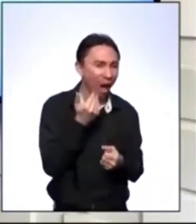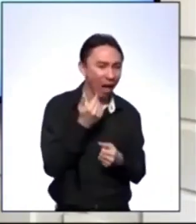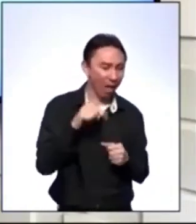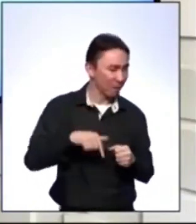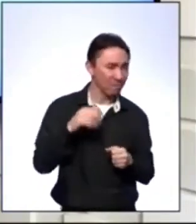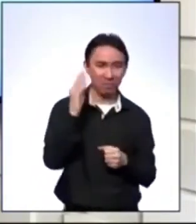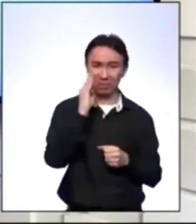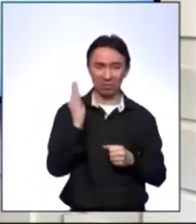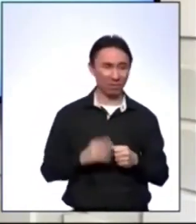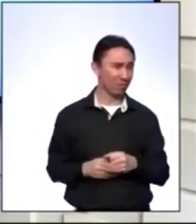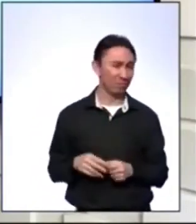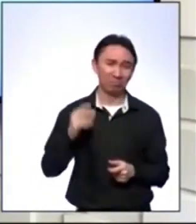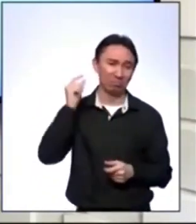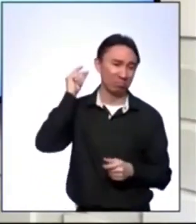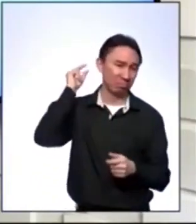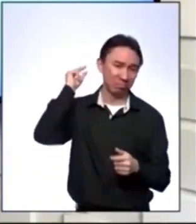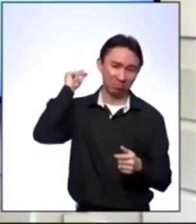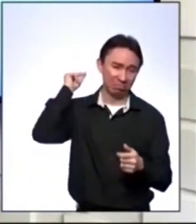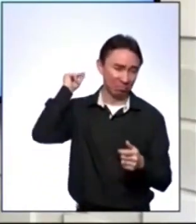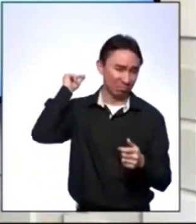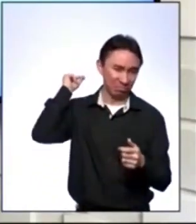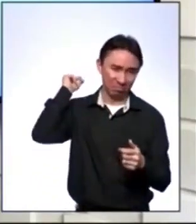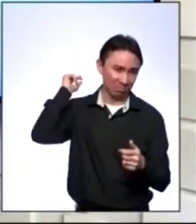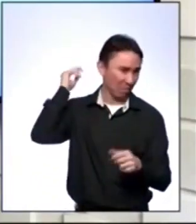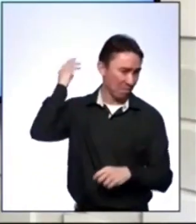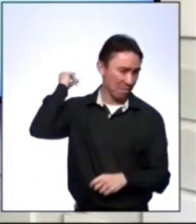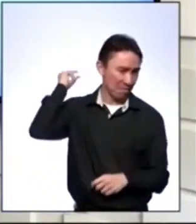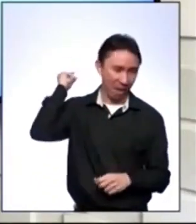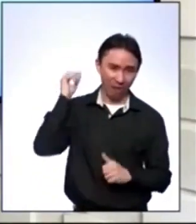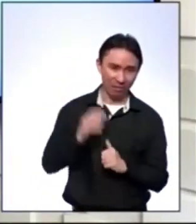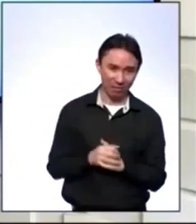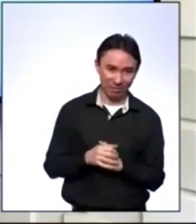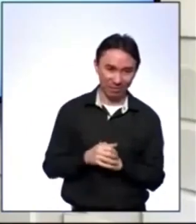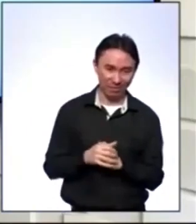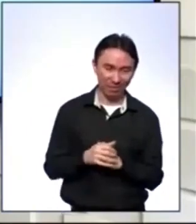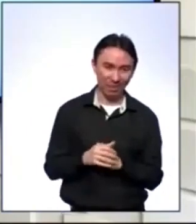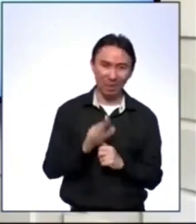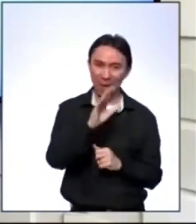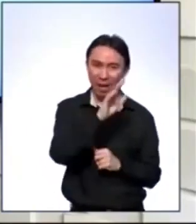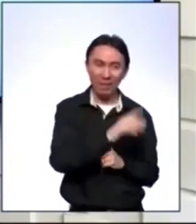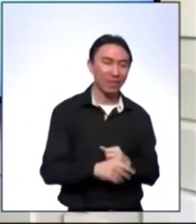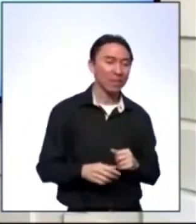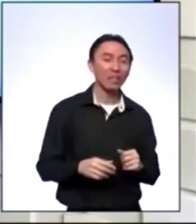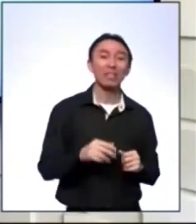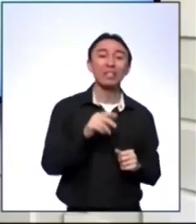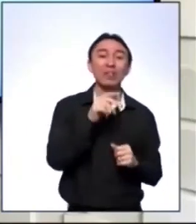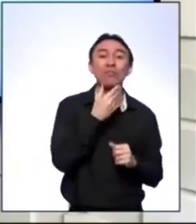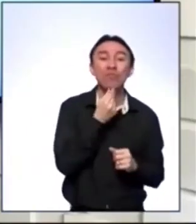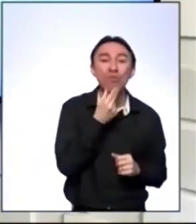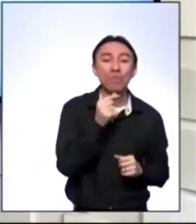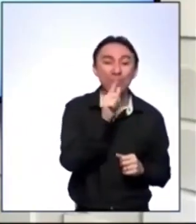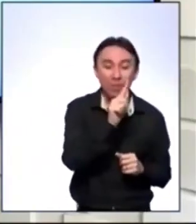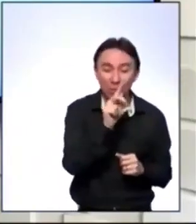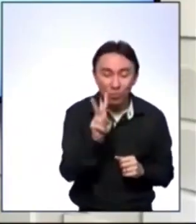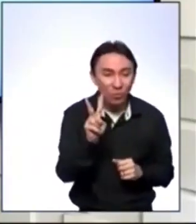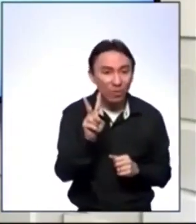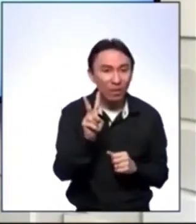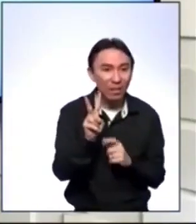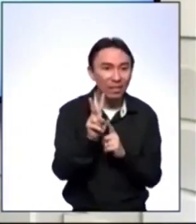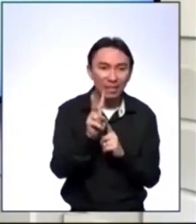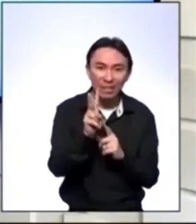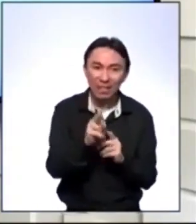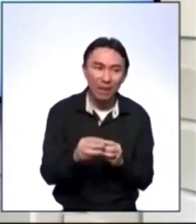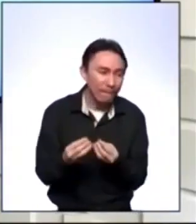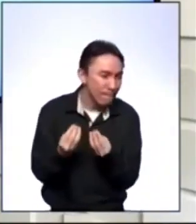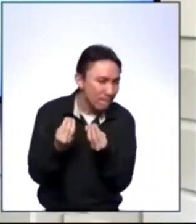sempre, desde do período colonial. Mas Getúlio introduz a feijoada. Por que a feijoada? A